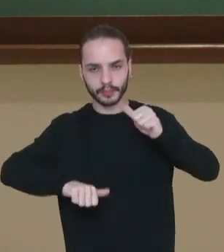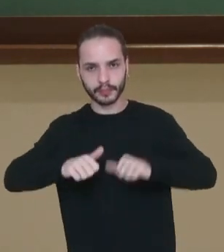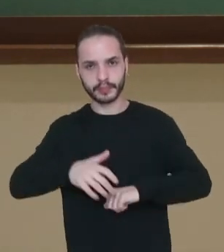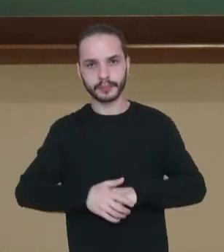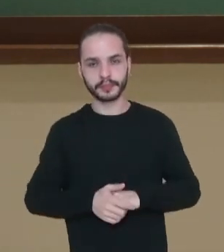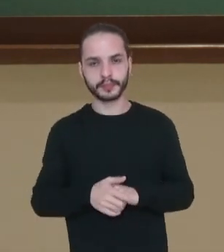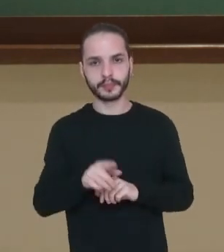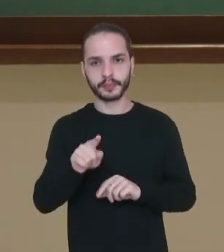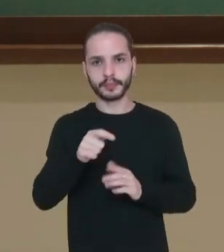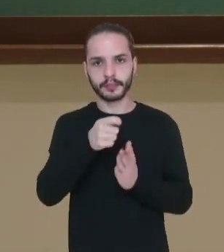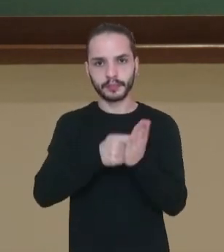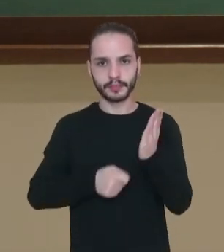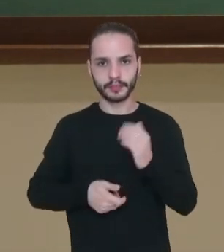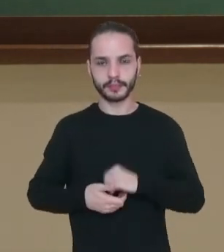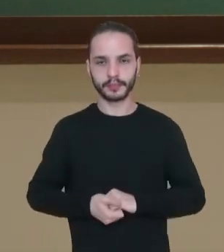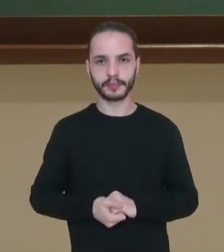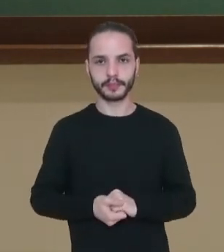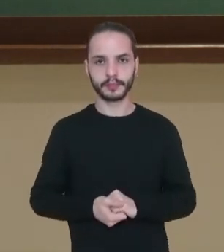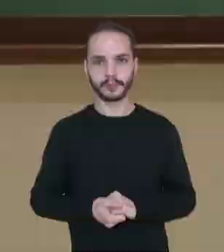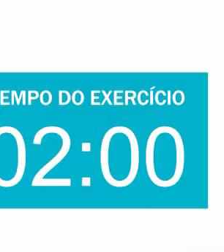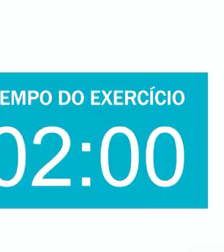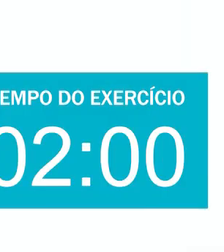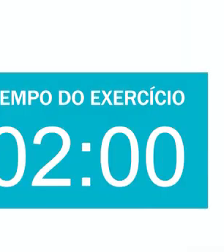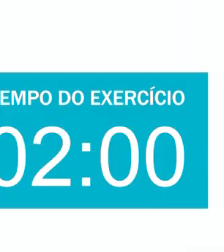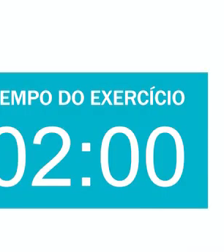de Redação Paraná.